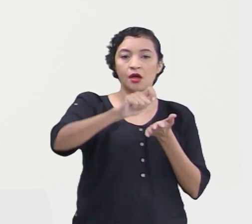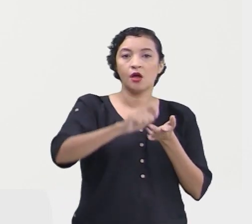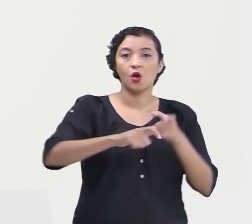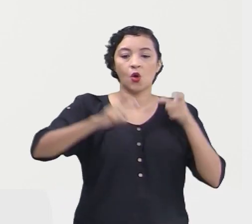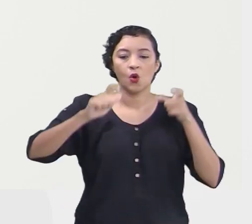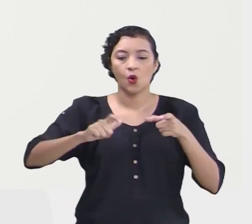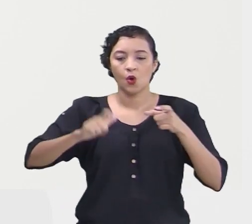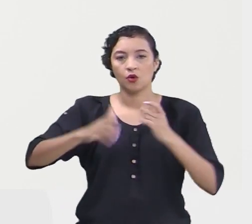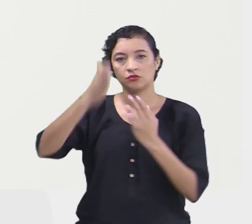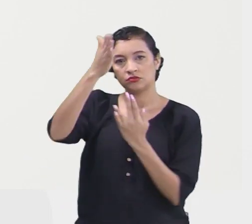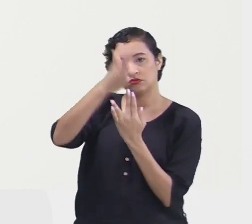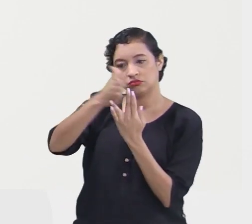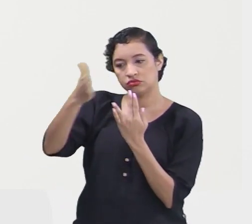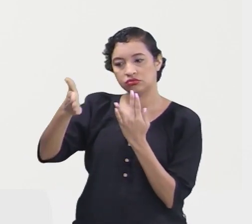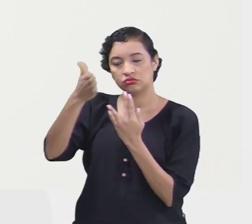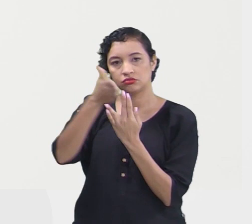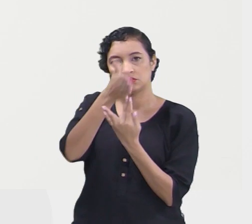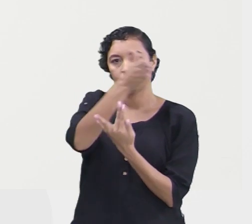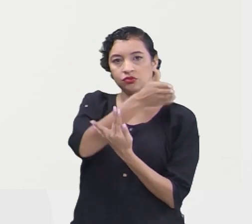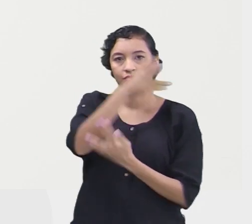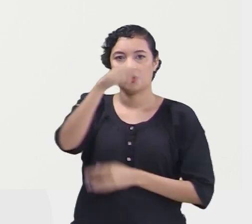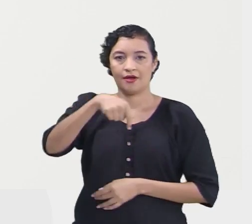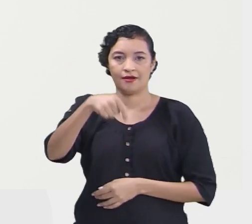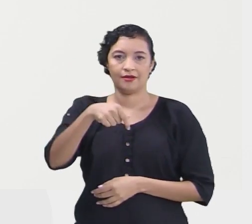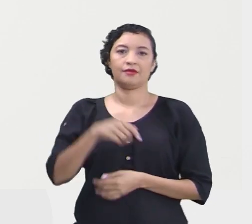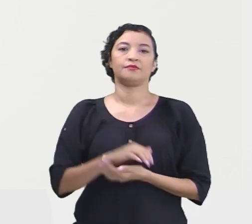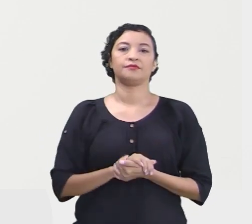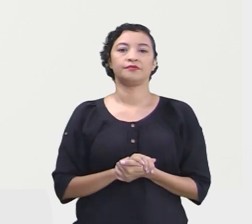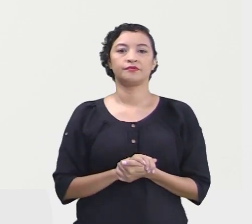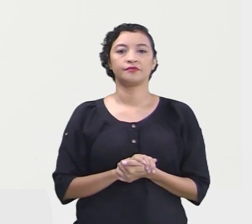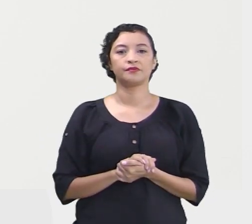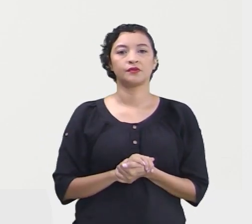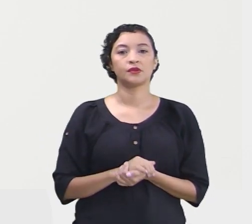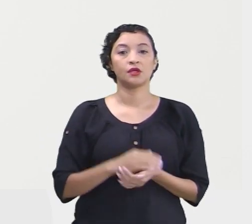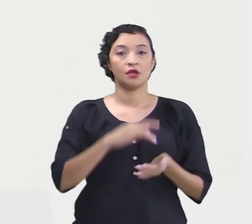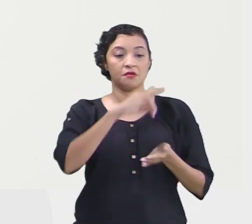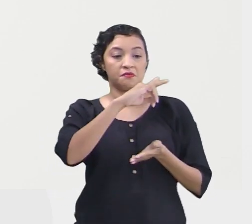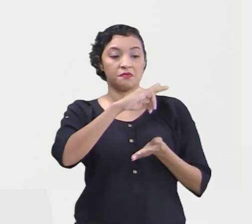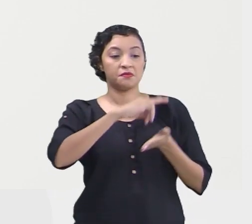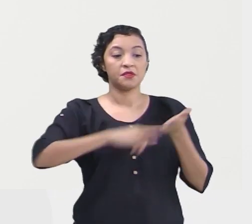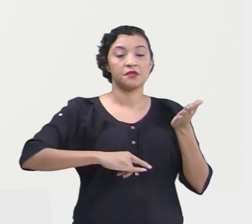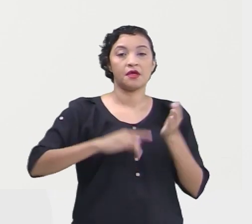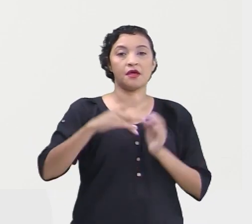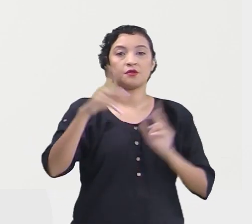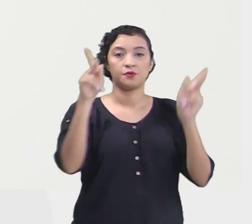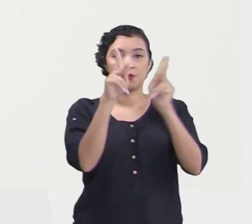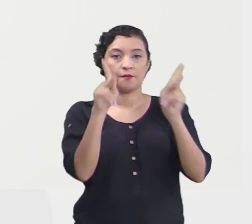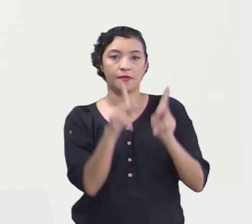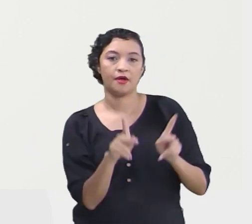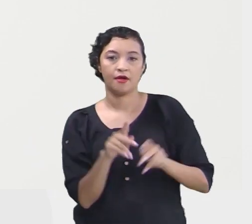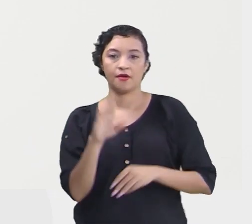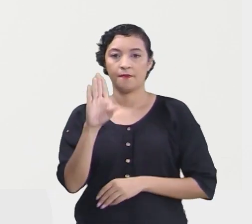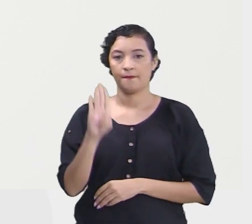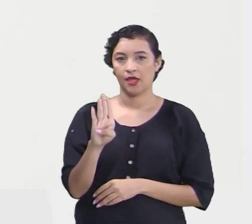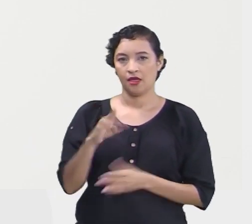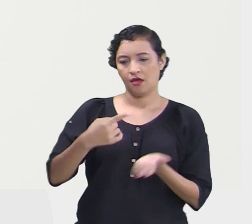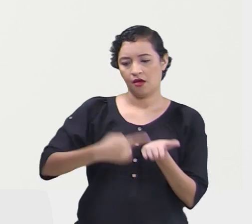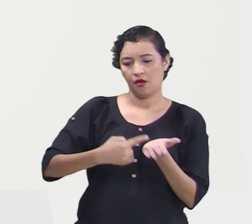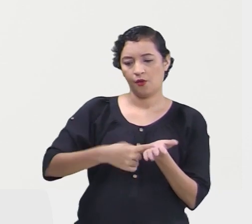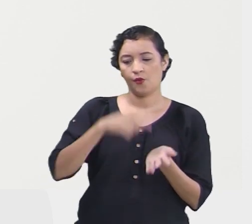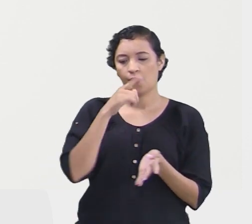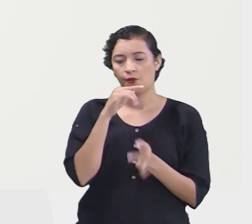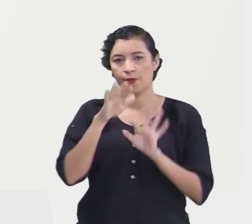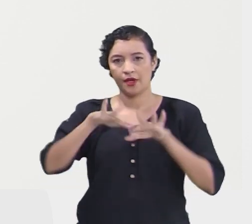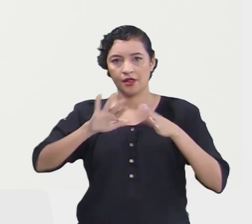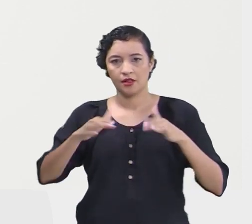territoriais ultramarinas, que vai além do mar? Letra A, Tratado de Paz. Letra B, Acordo Marítimo.